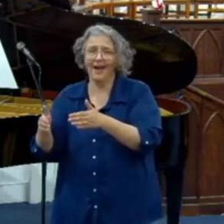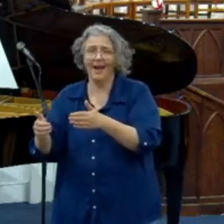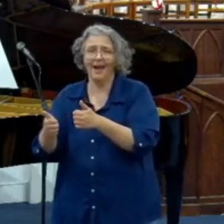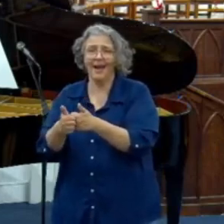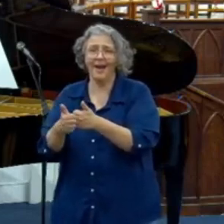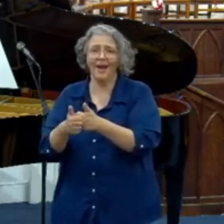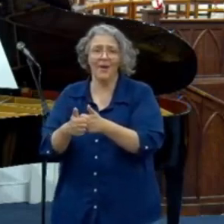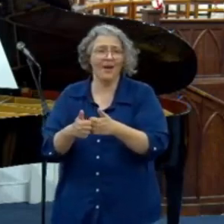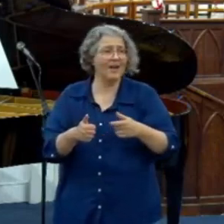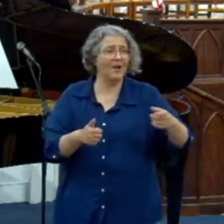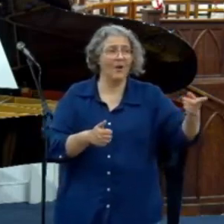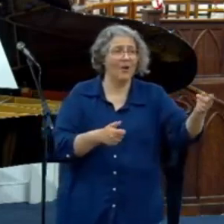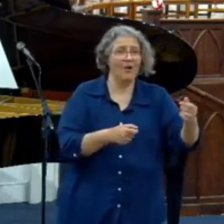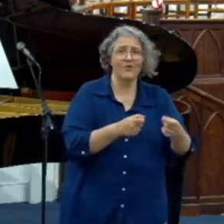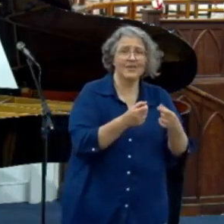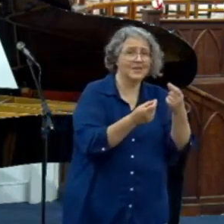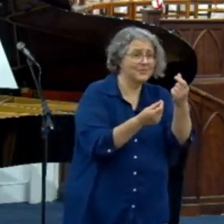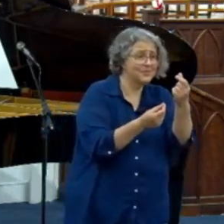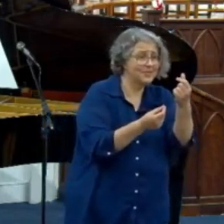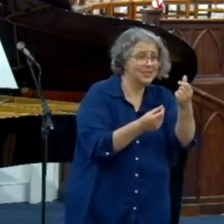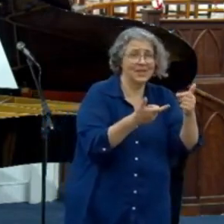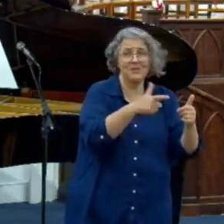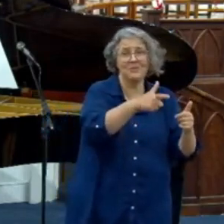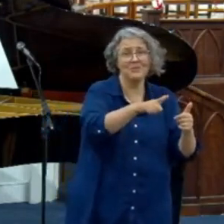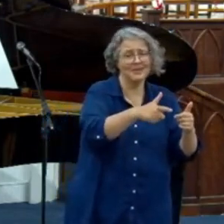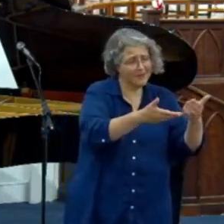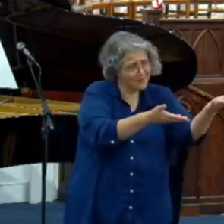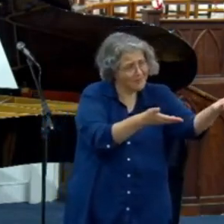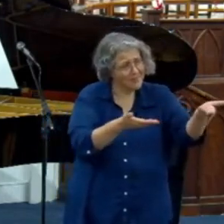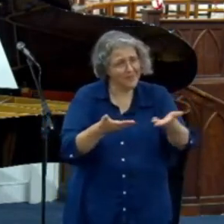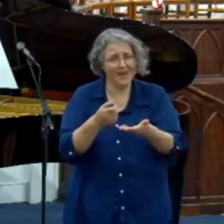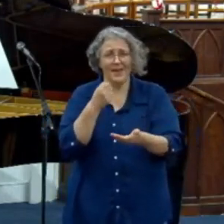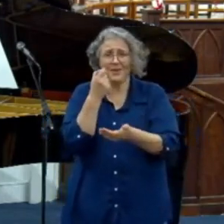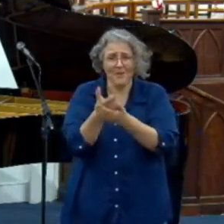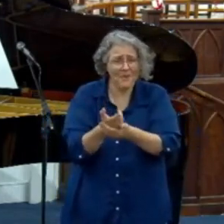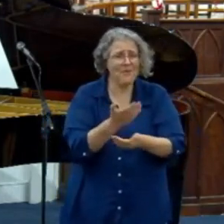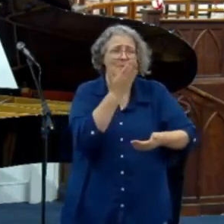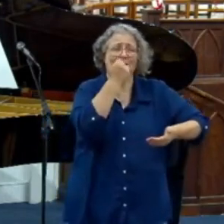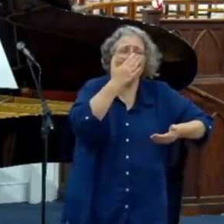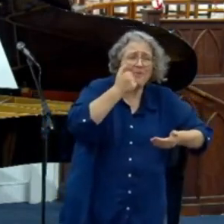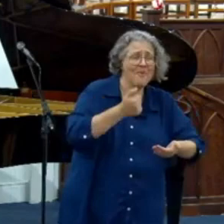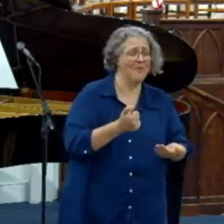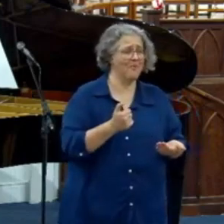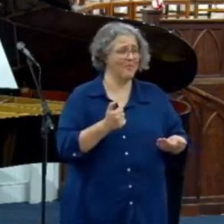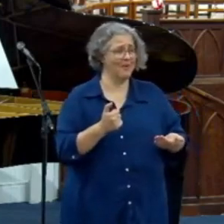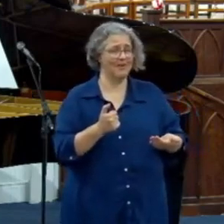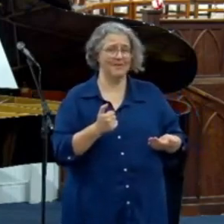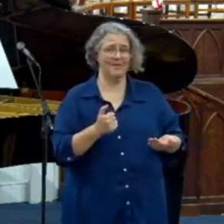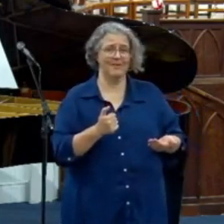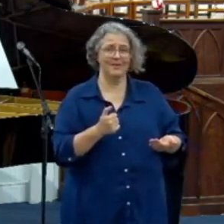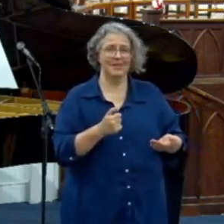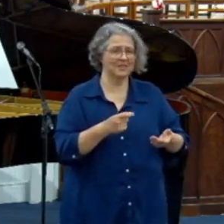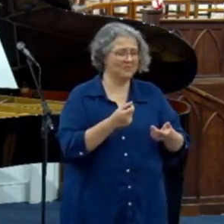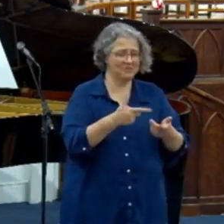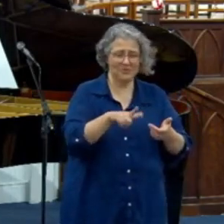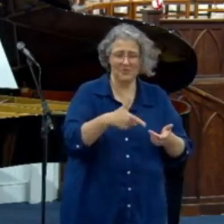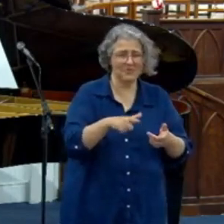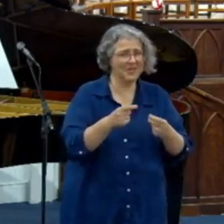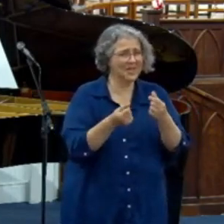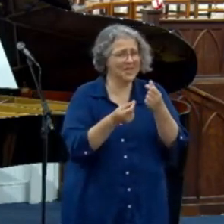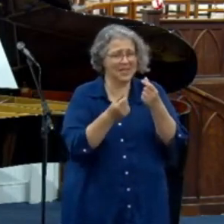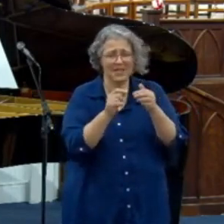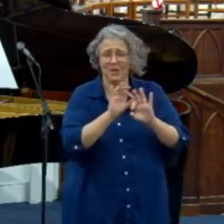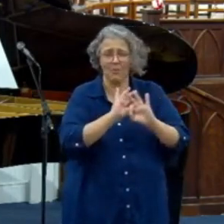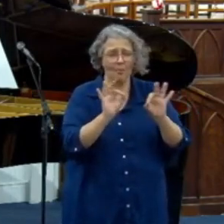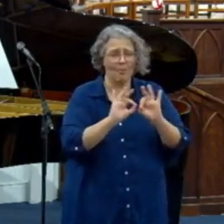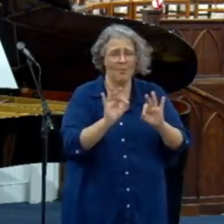os que não têm dinheiro, venham e comprem e comam. Venham e comprem sem dinheiro e sem